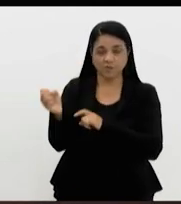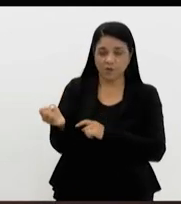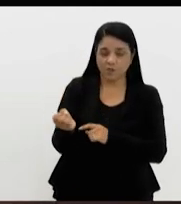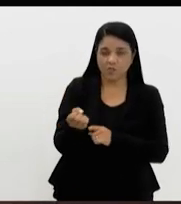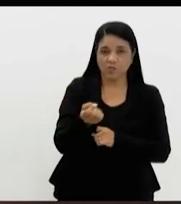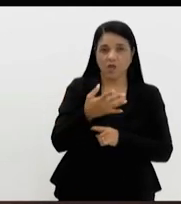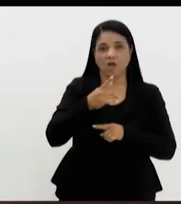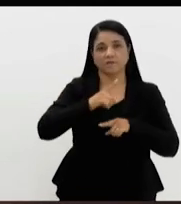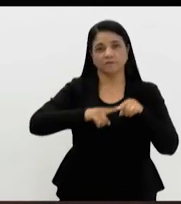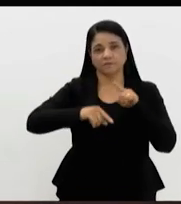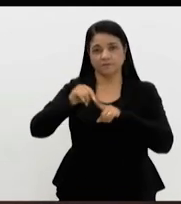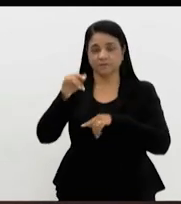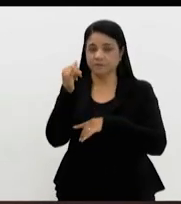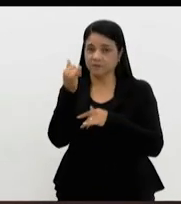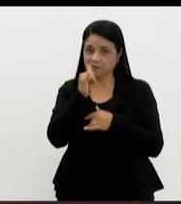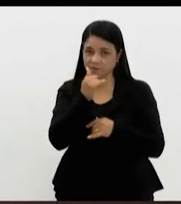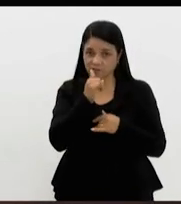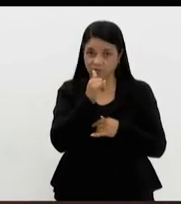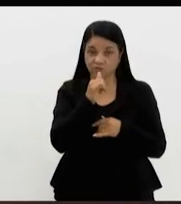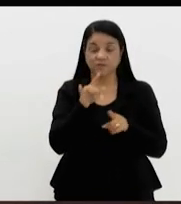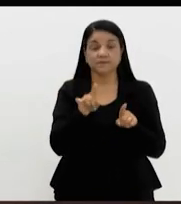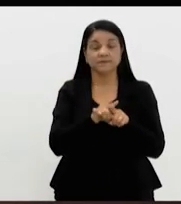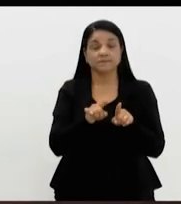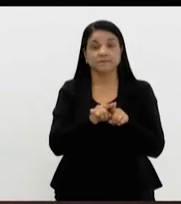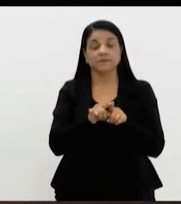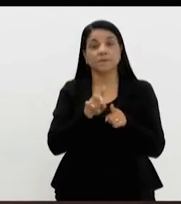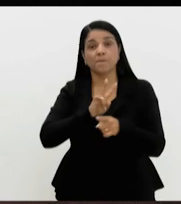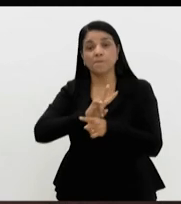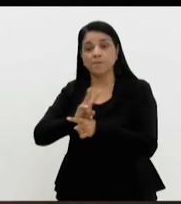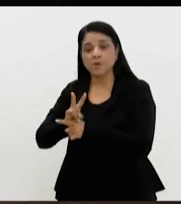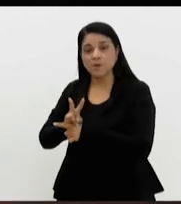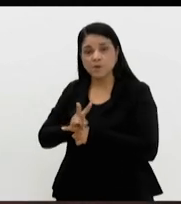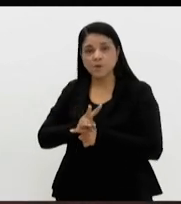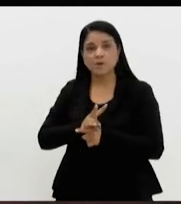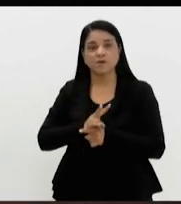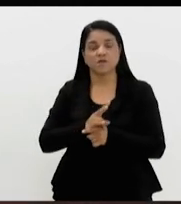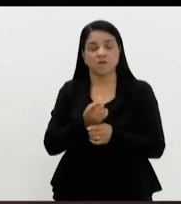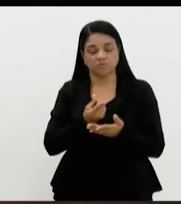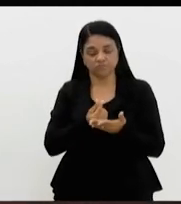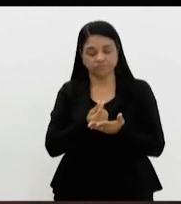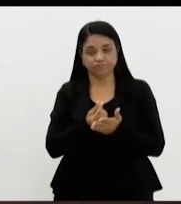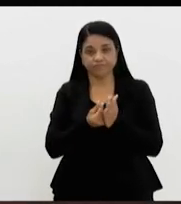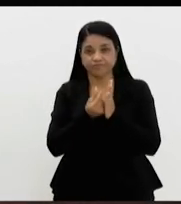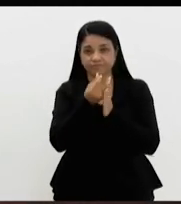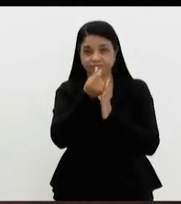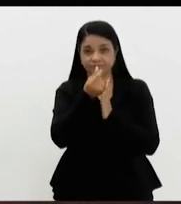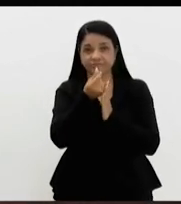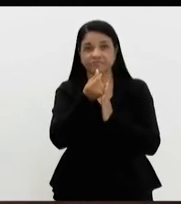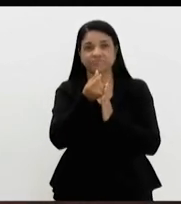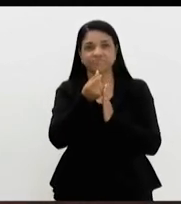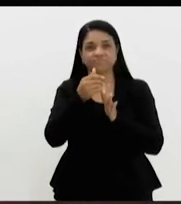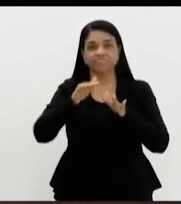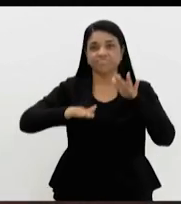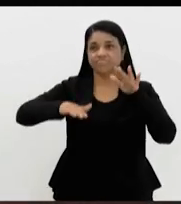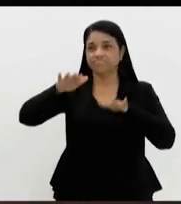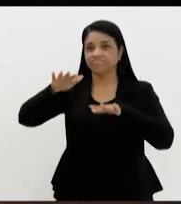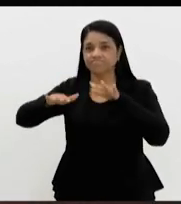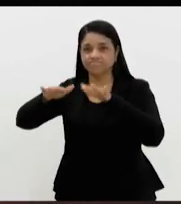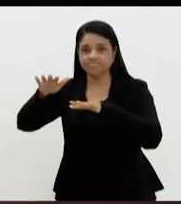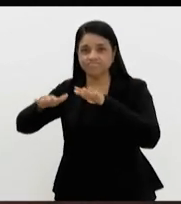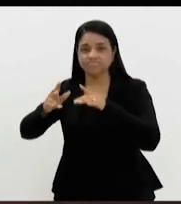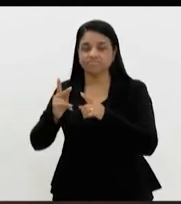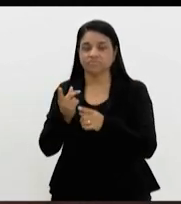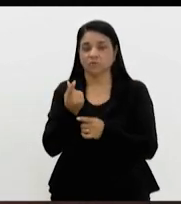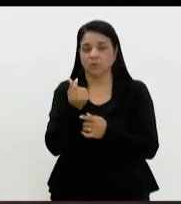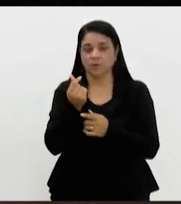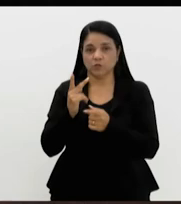energéticas, a gente está falando em proteger as nossas finanças das flutuações do preço do